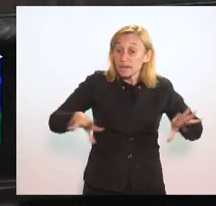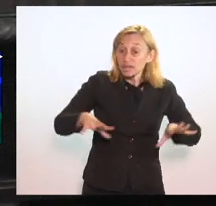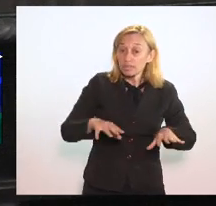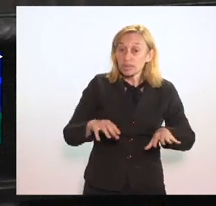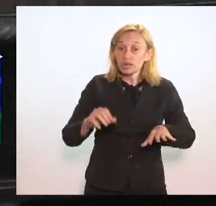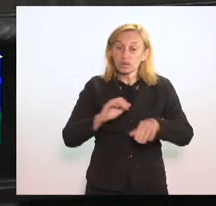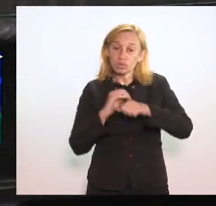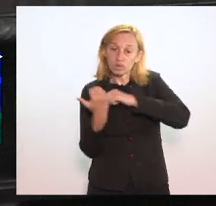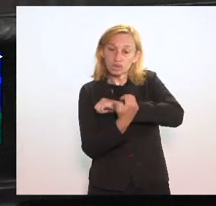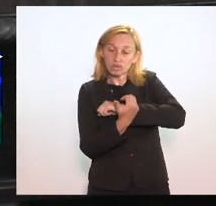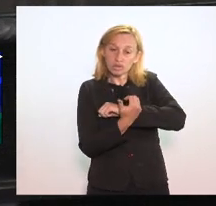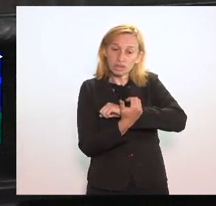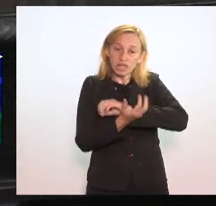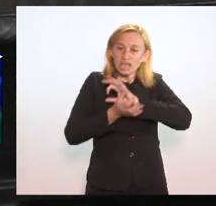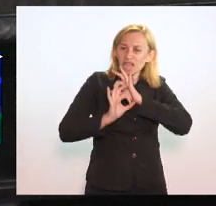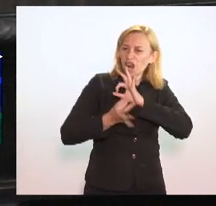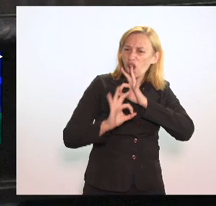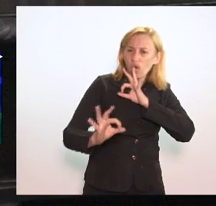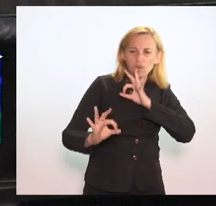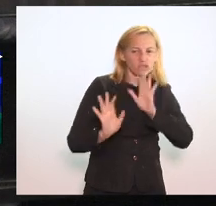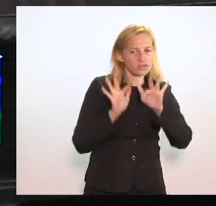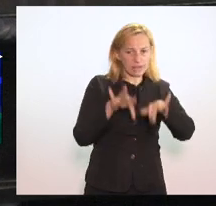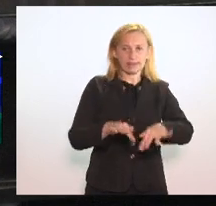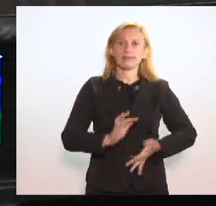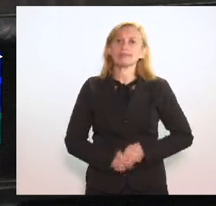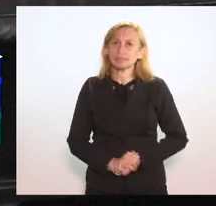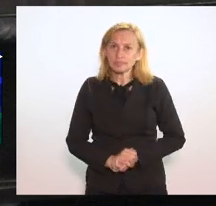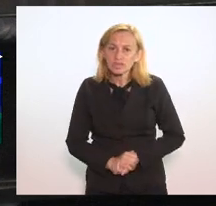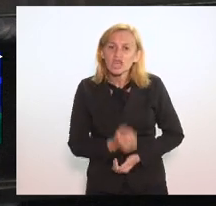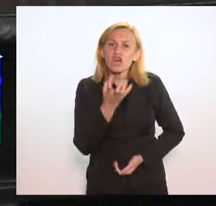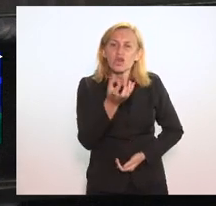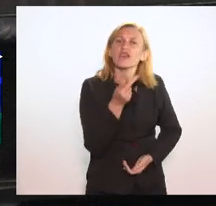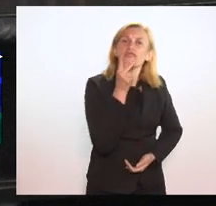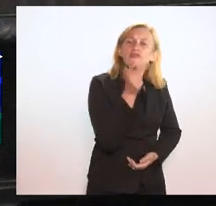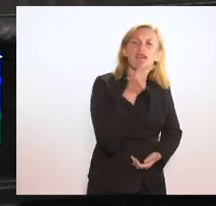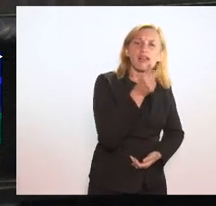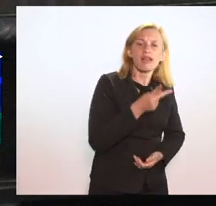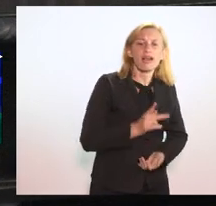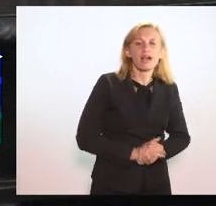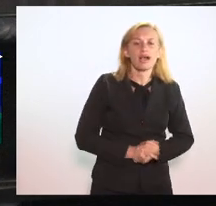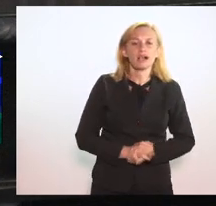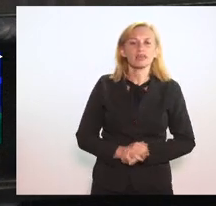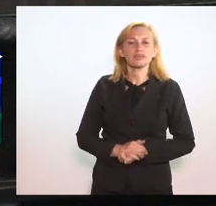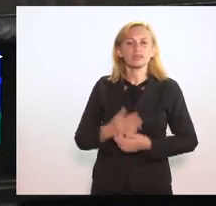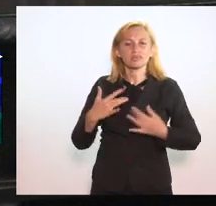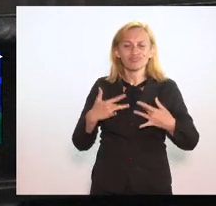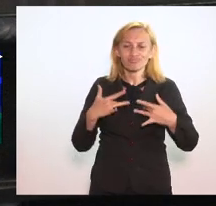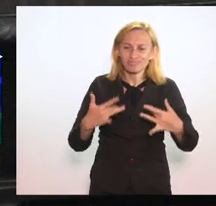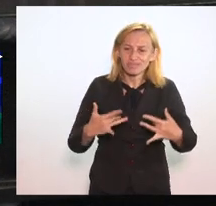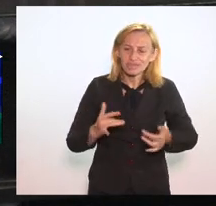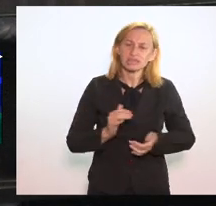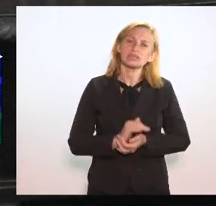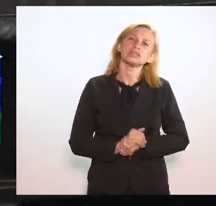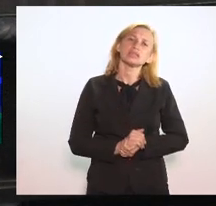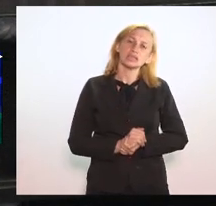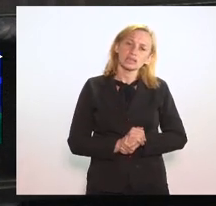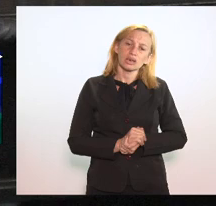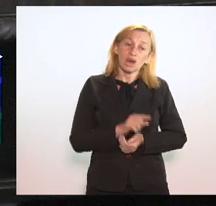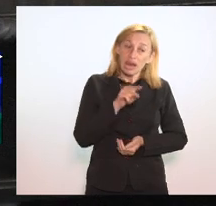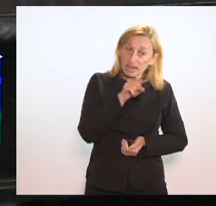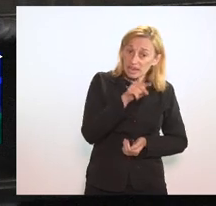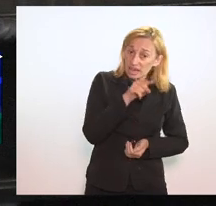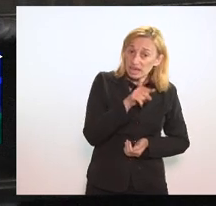coronavírus está longe de terminar e eu quero dizer que eu me solidarizo com